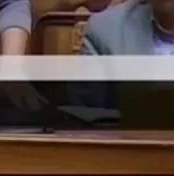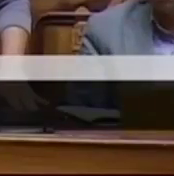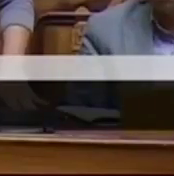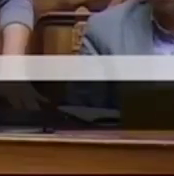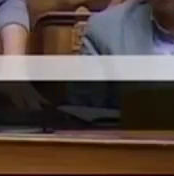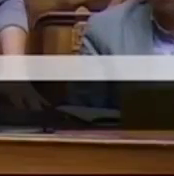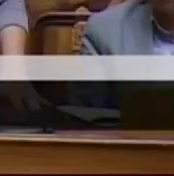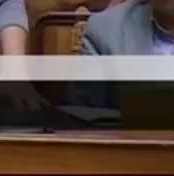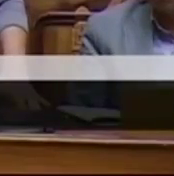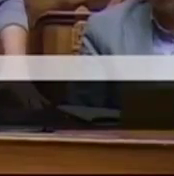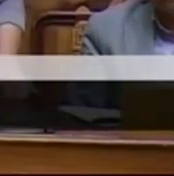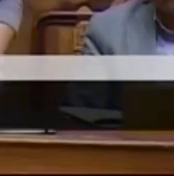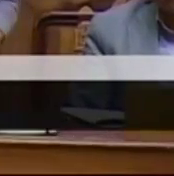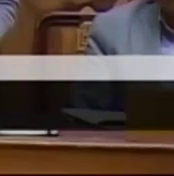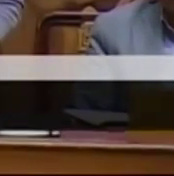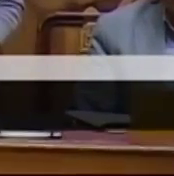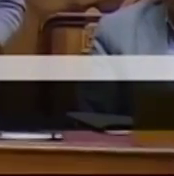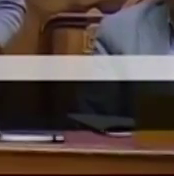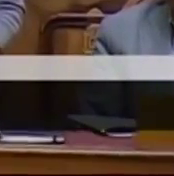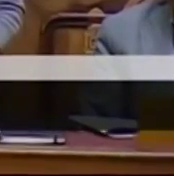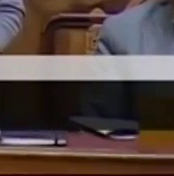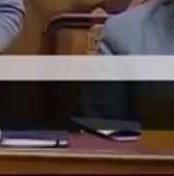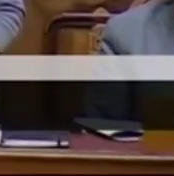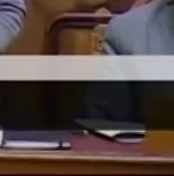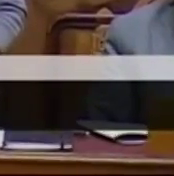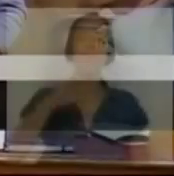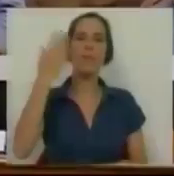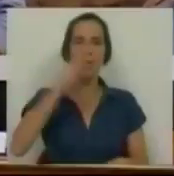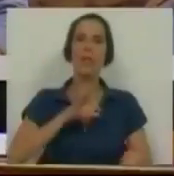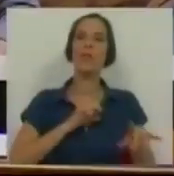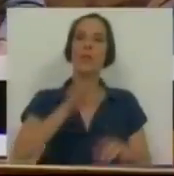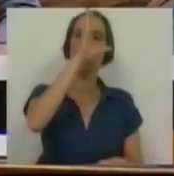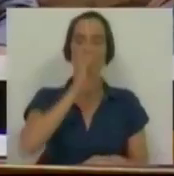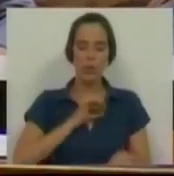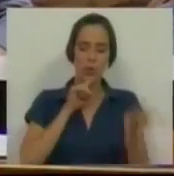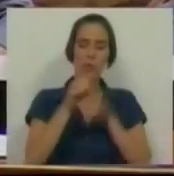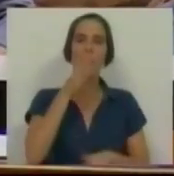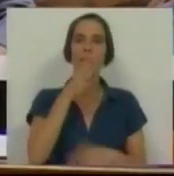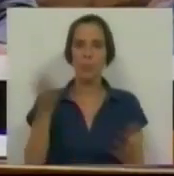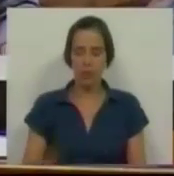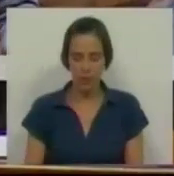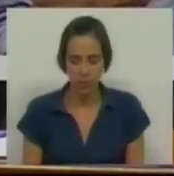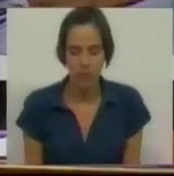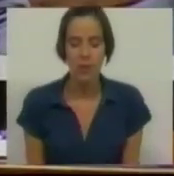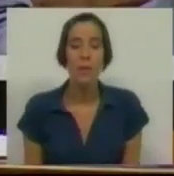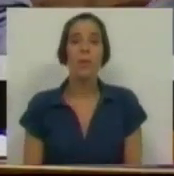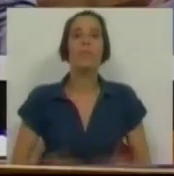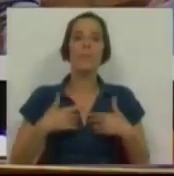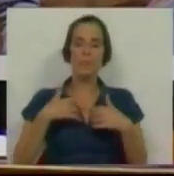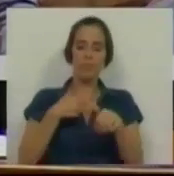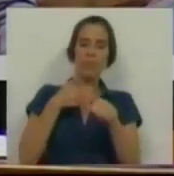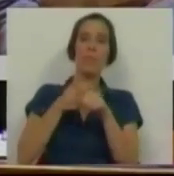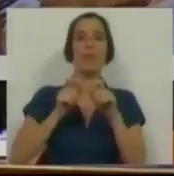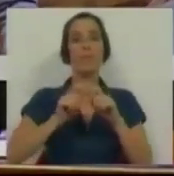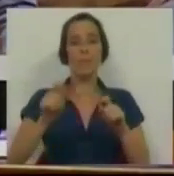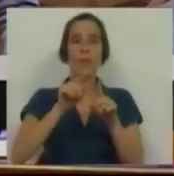Senhora Presidente, senhores ministros, senhoras deputadas e senhores deputados, nós